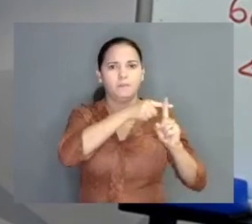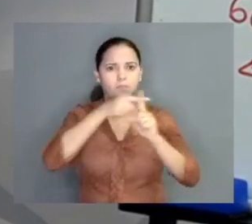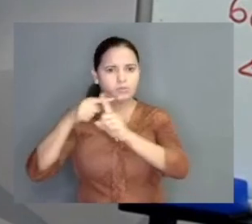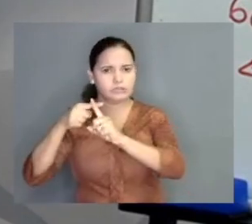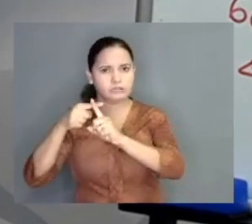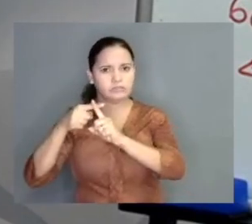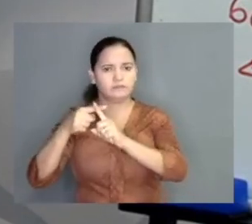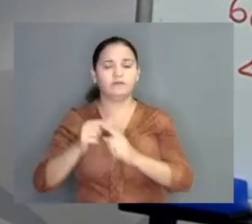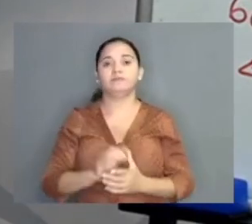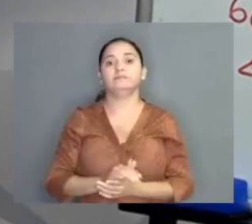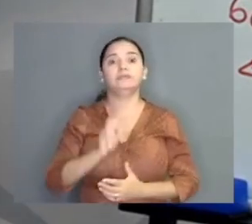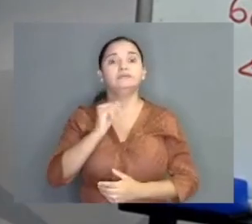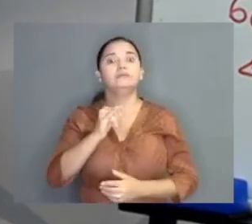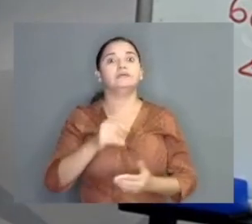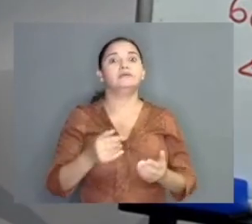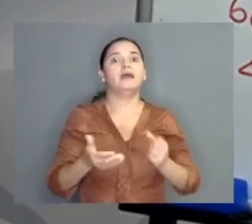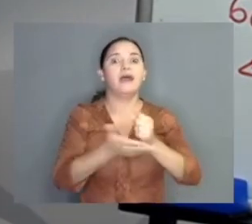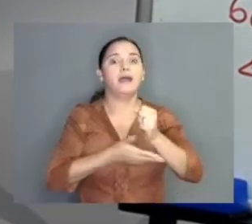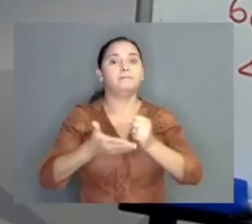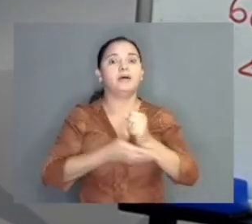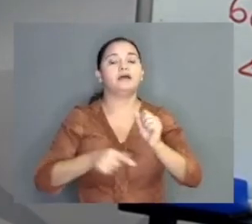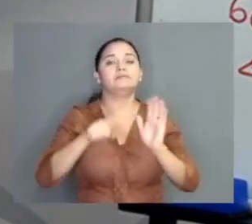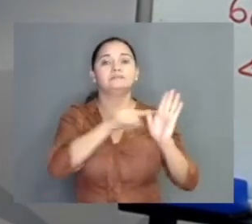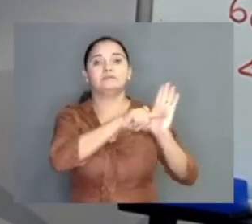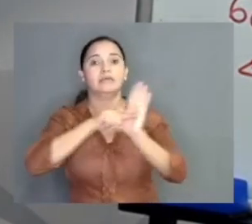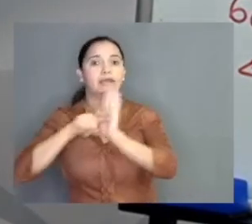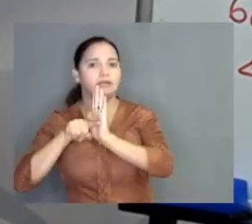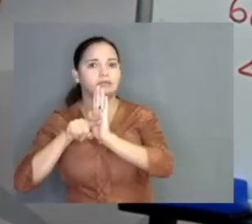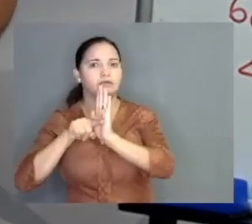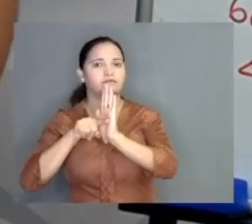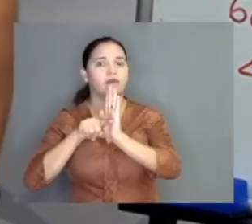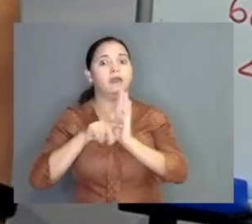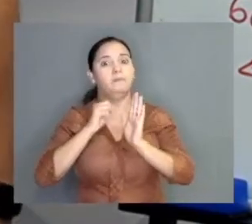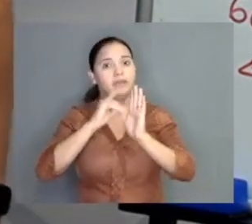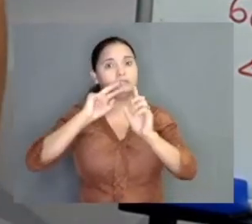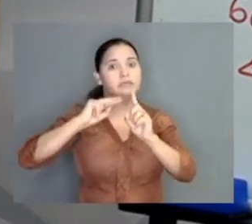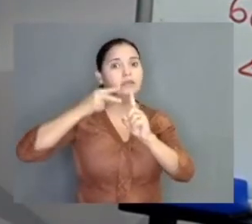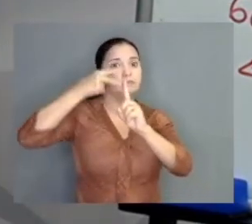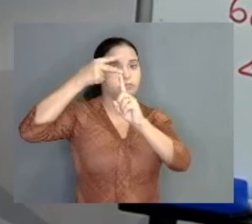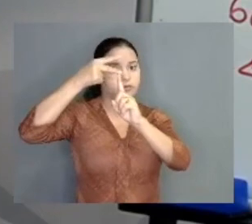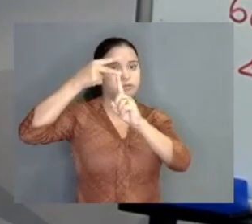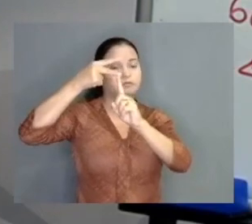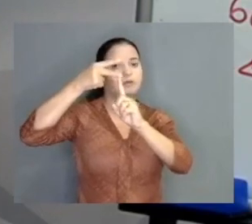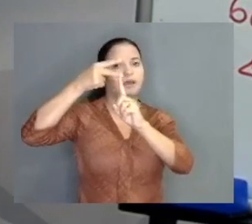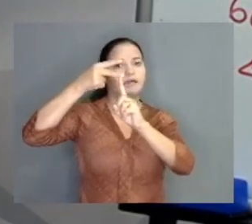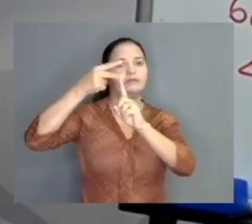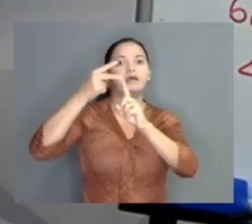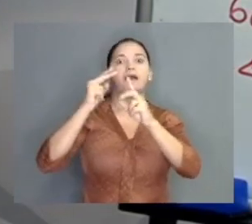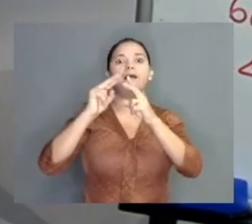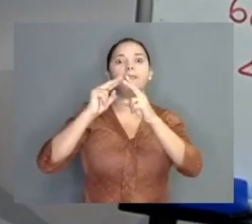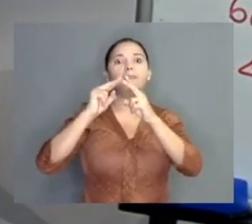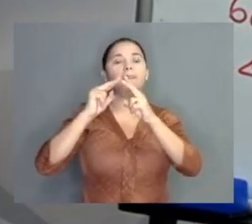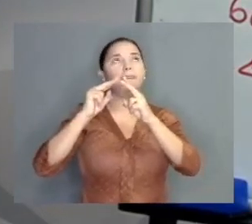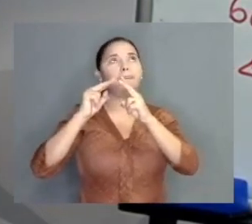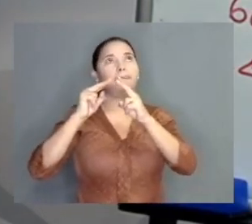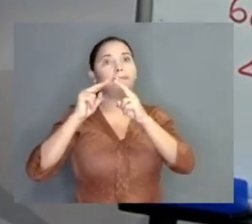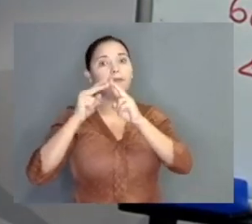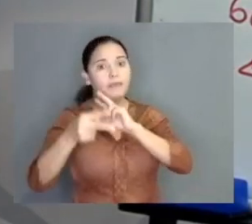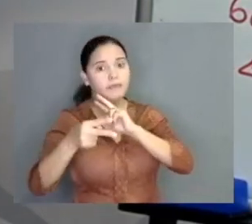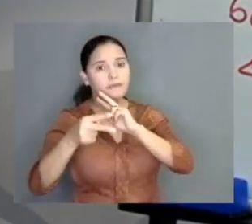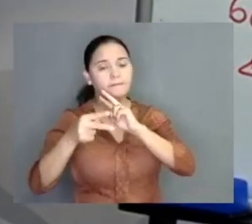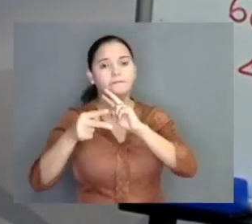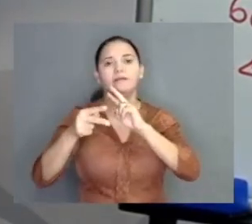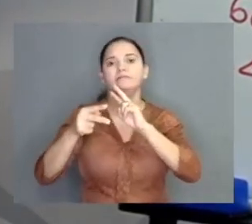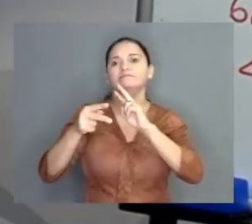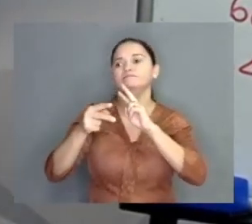for negativa, mas ela estiver elevada ao expoente ímpar, joguinho? Não, porque teu resultado é